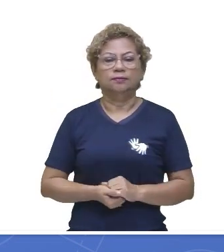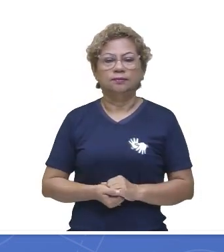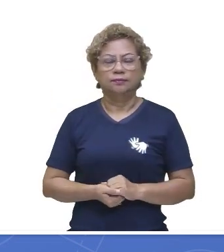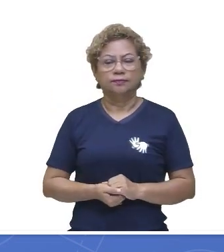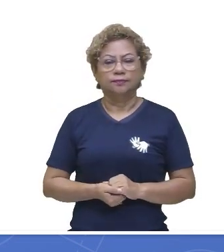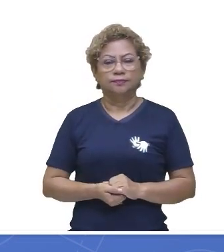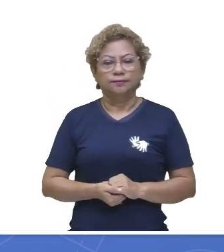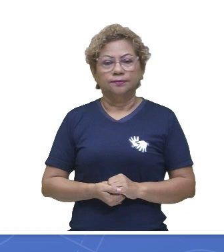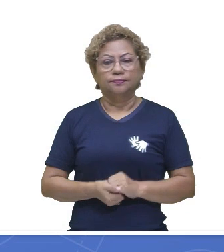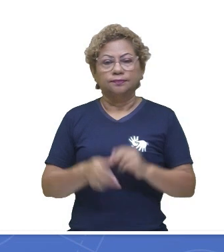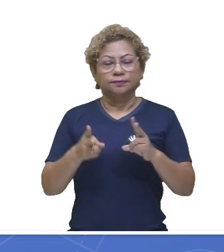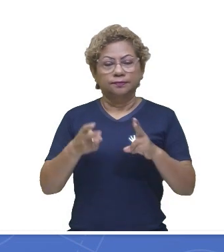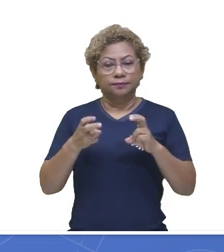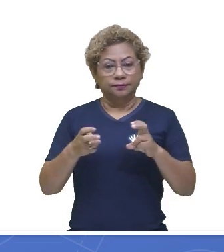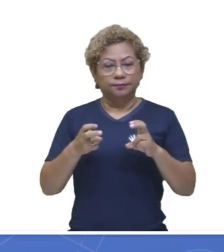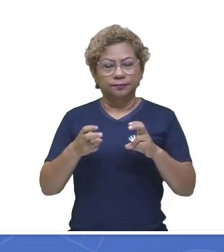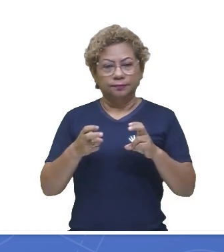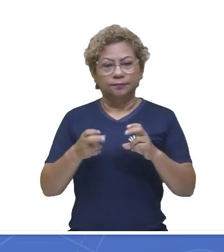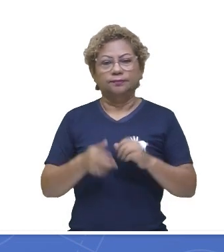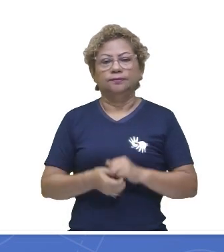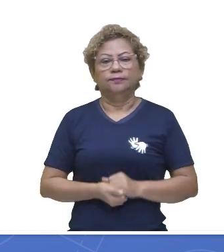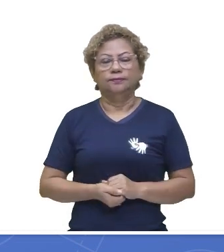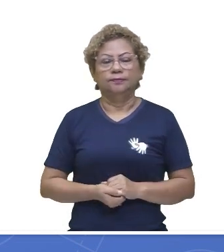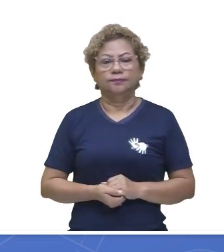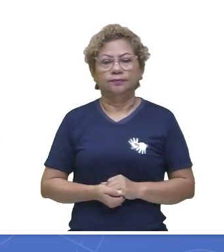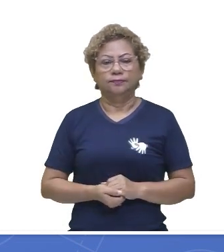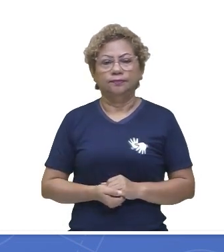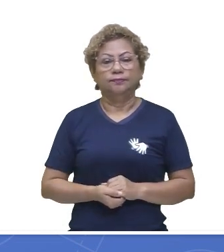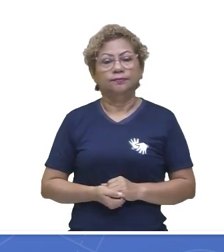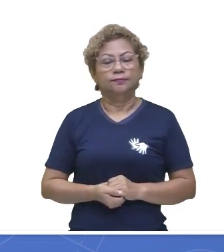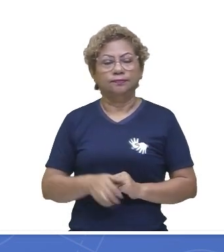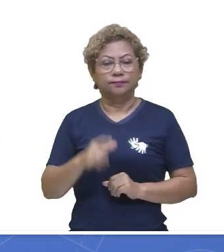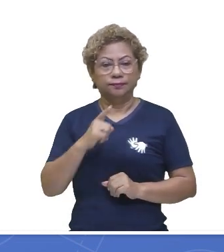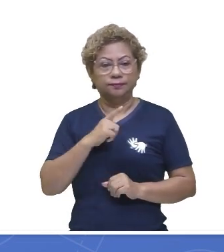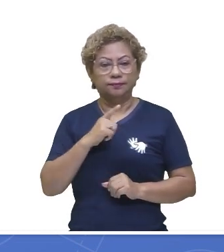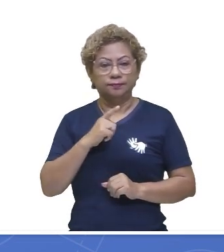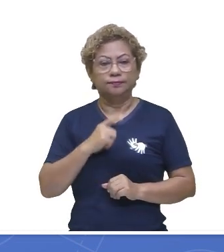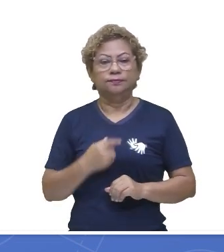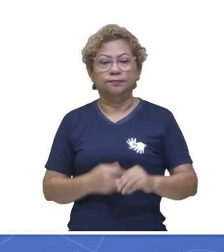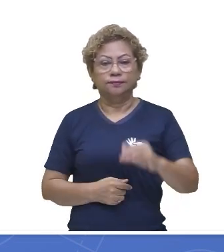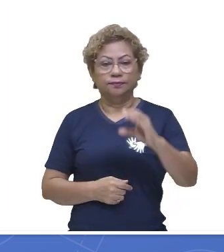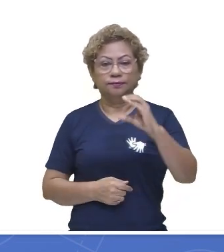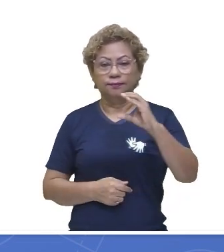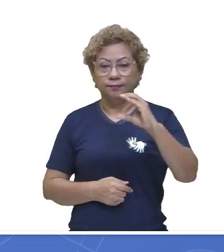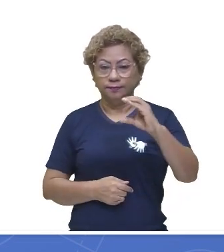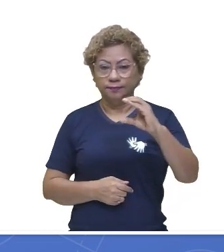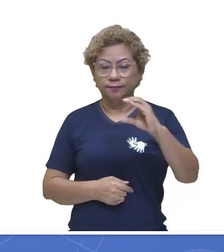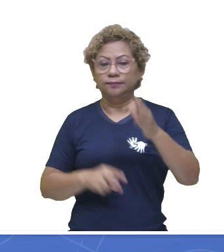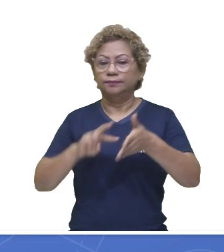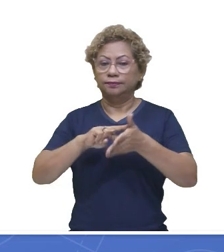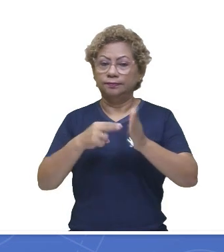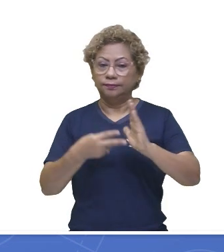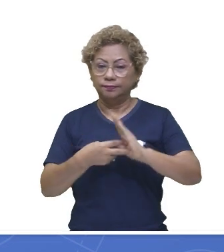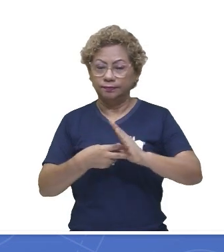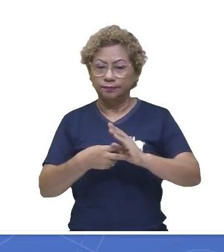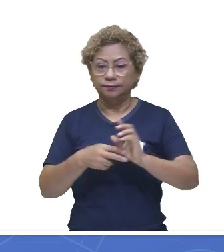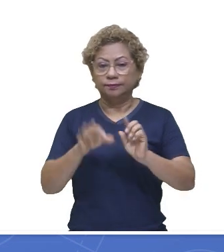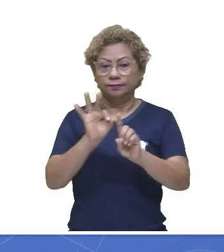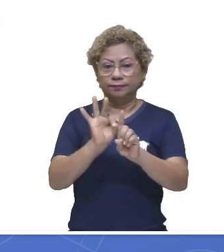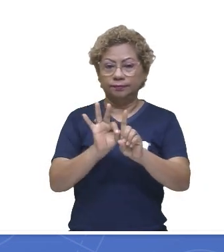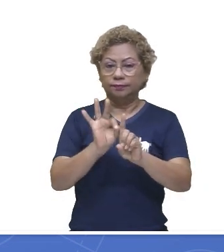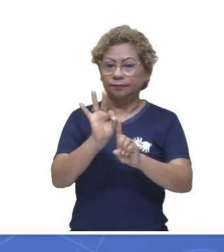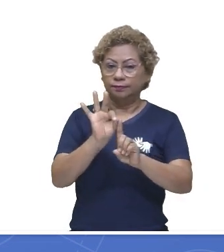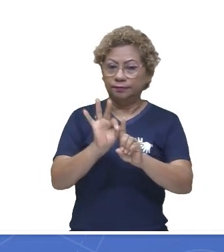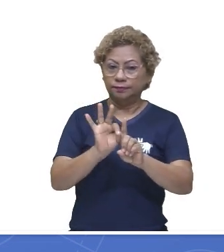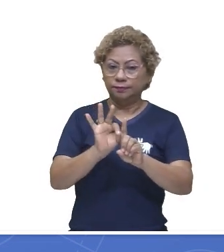quantidade de calor em joule de caloria, delta T é a variação da temperatura em Kelvin ou grau Celsius. E o M lá é a massa,